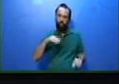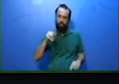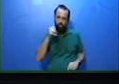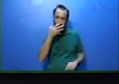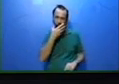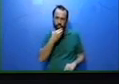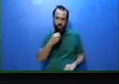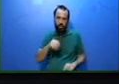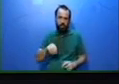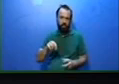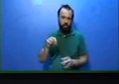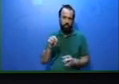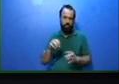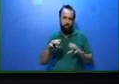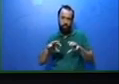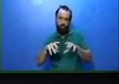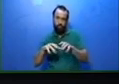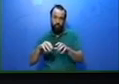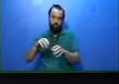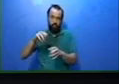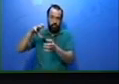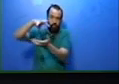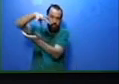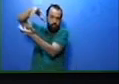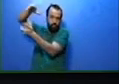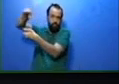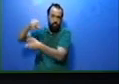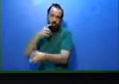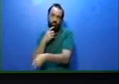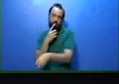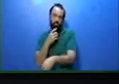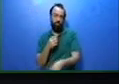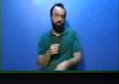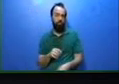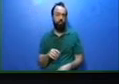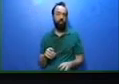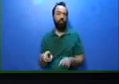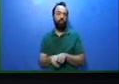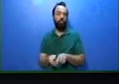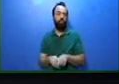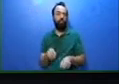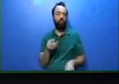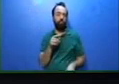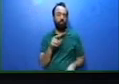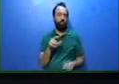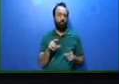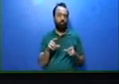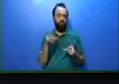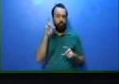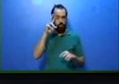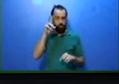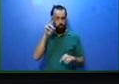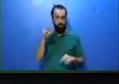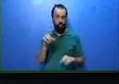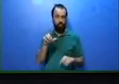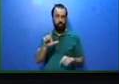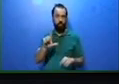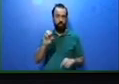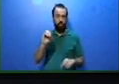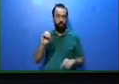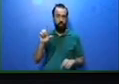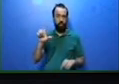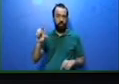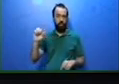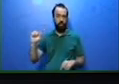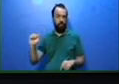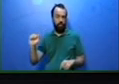colocado a isca nas aranhas de Marte. Tem também a historinha Lola e Juju. Tem a tirinha do Adão,